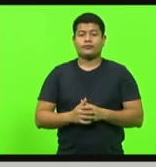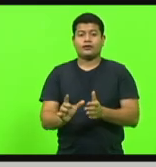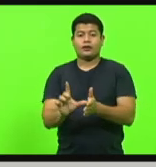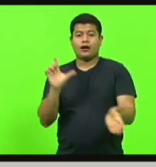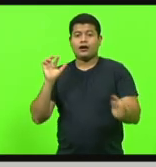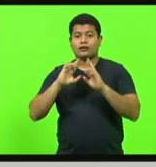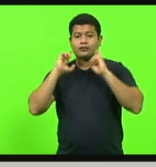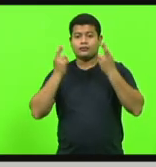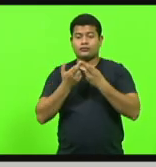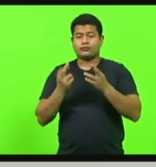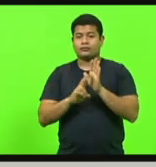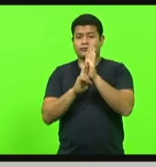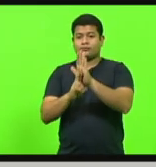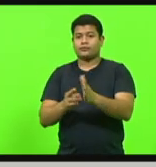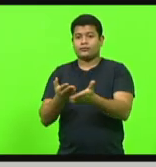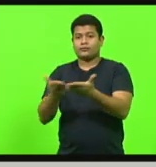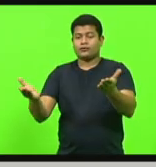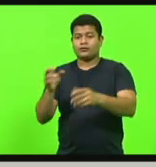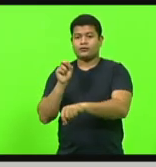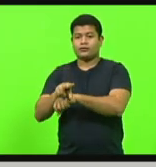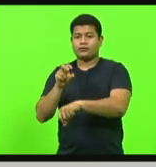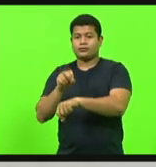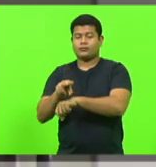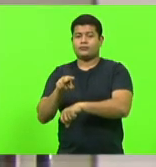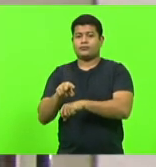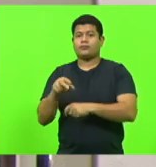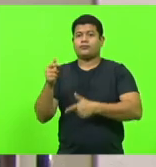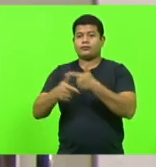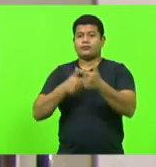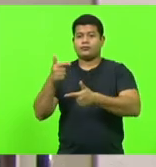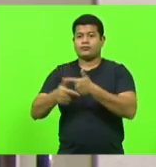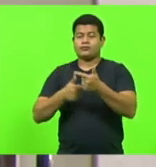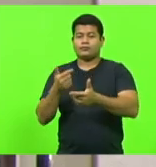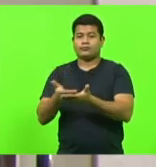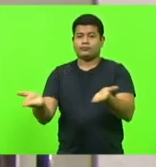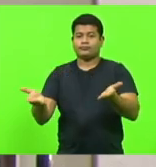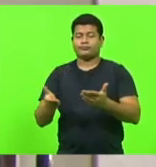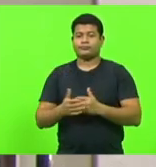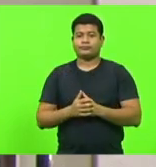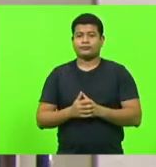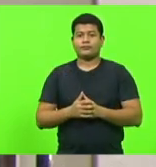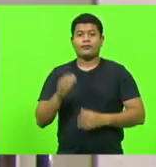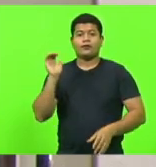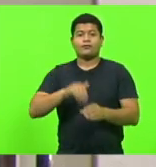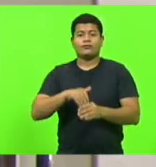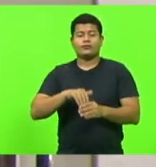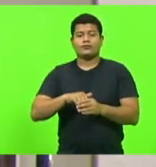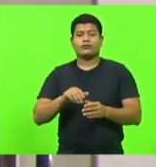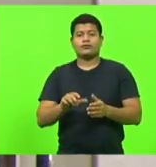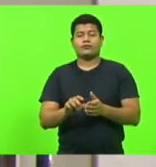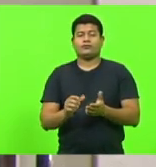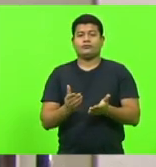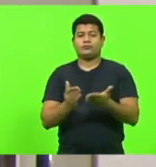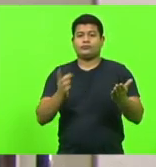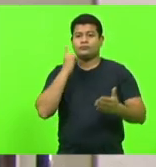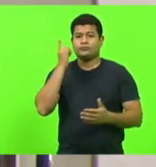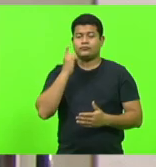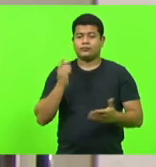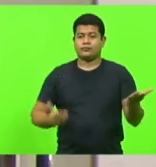representantes dos empregadores e empregados. Em votação, deputados que aprovam, permaneçam como se encontra.